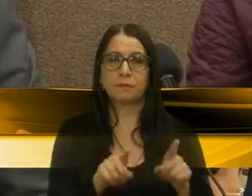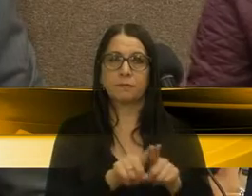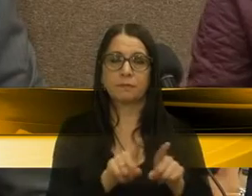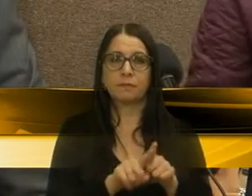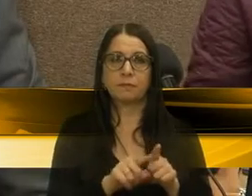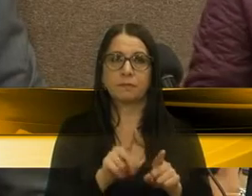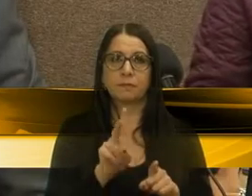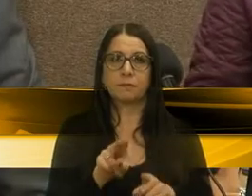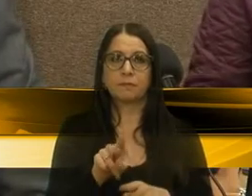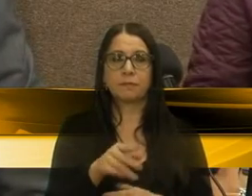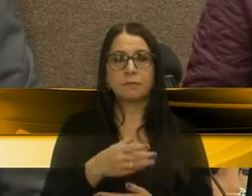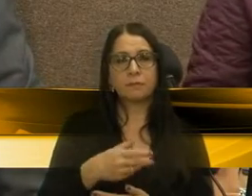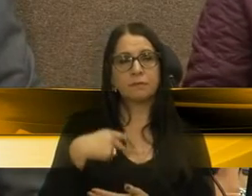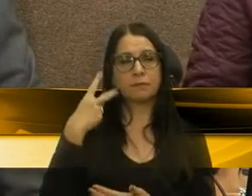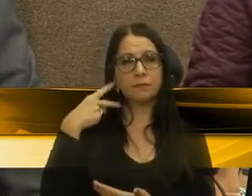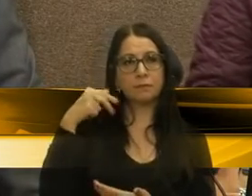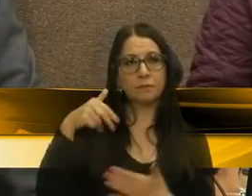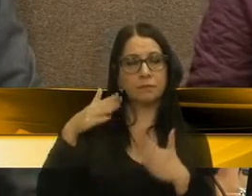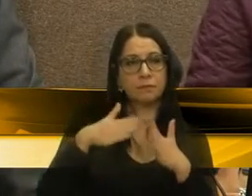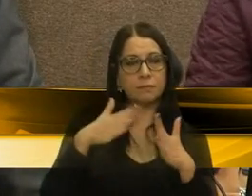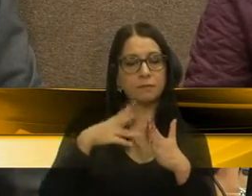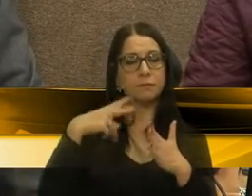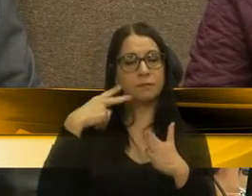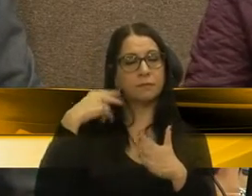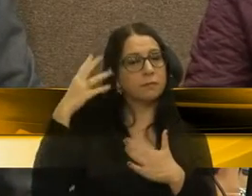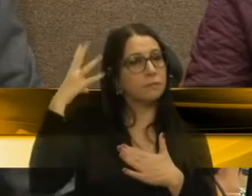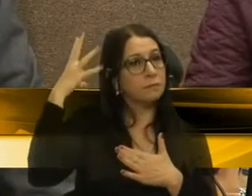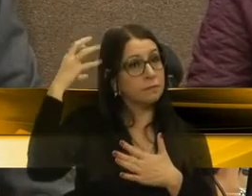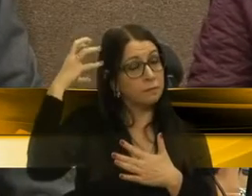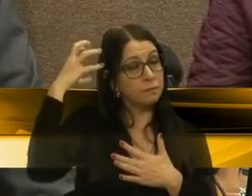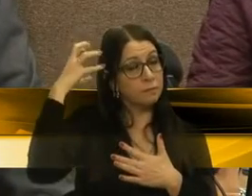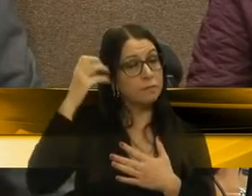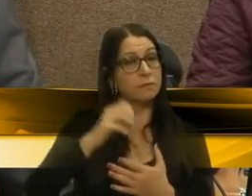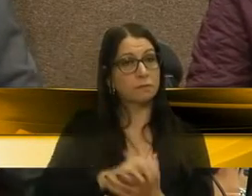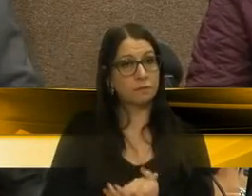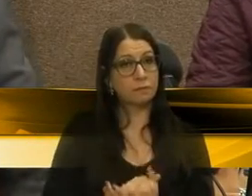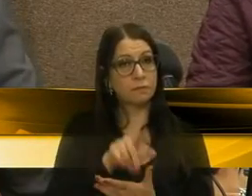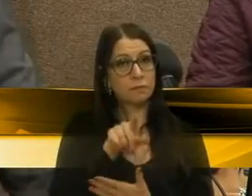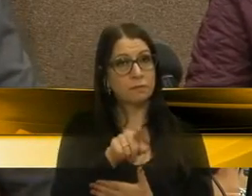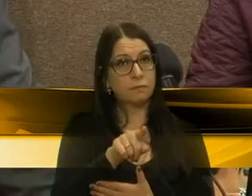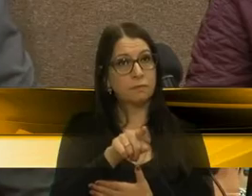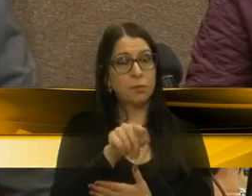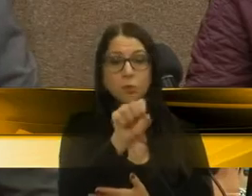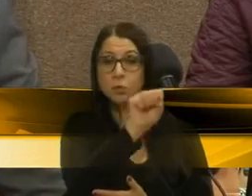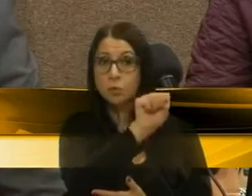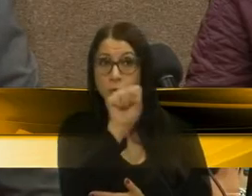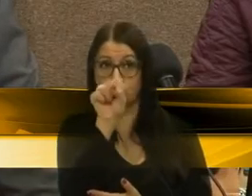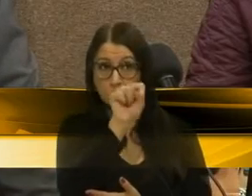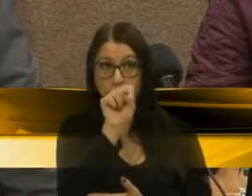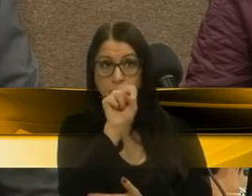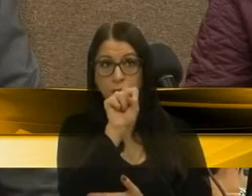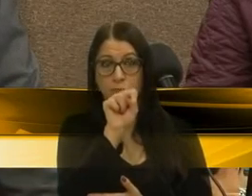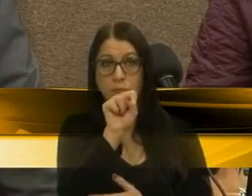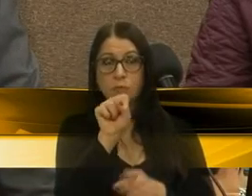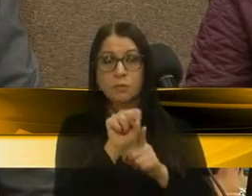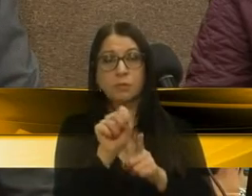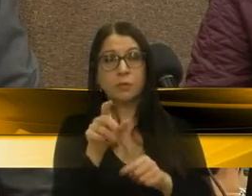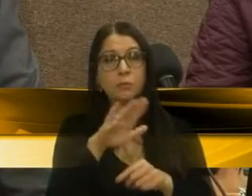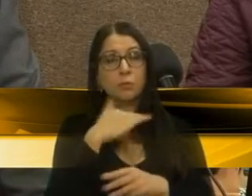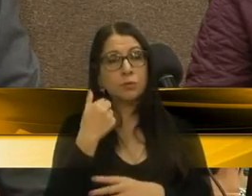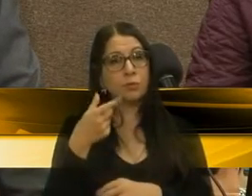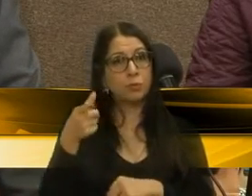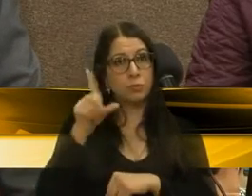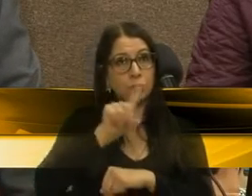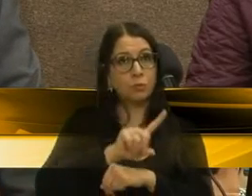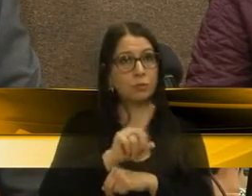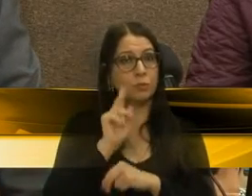sempre irmão, vereador dessa casa, vereador Tibiriçá, que o seu sogro, então, que faleceu no dia de ontem,